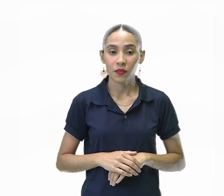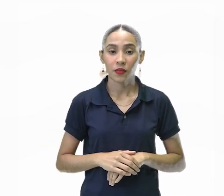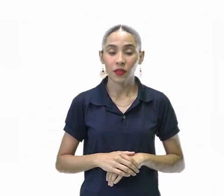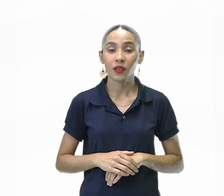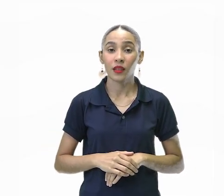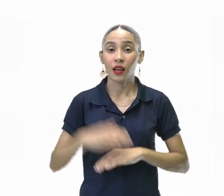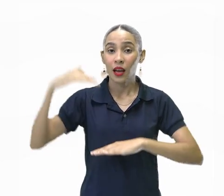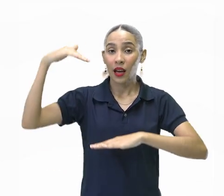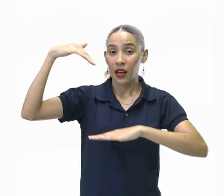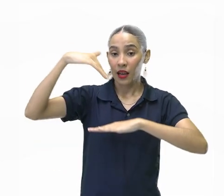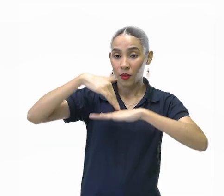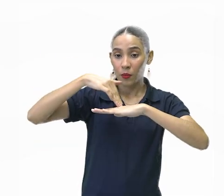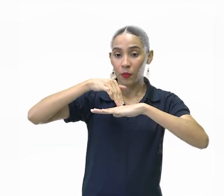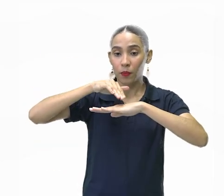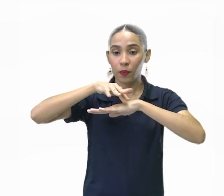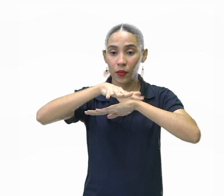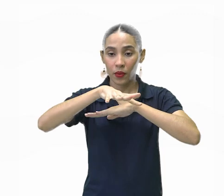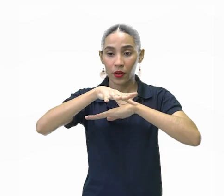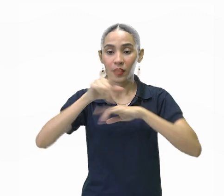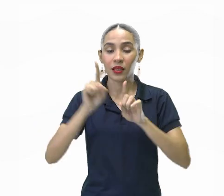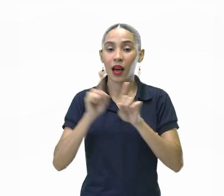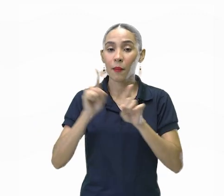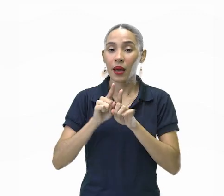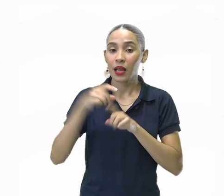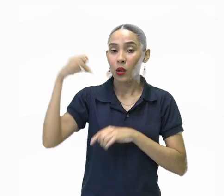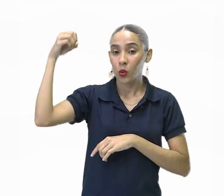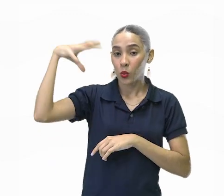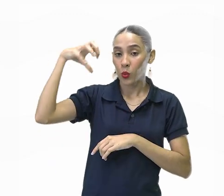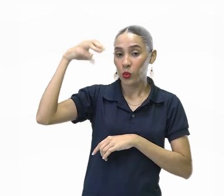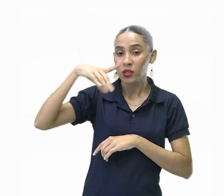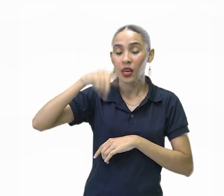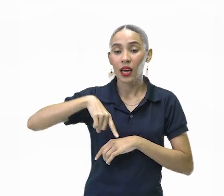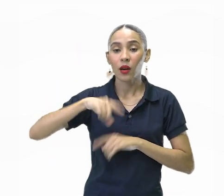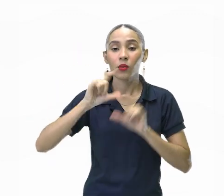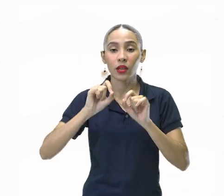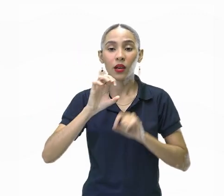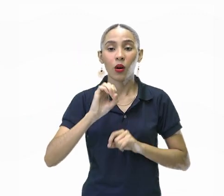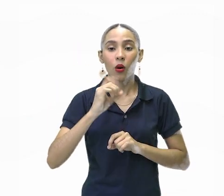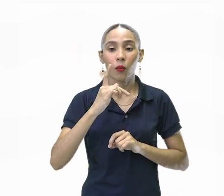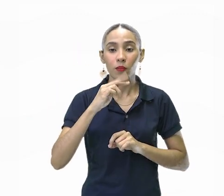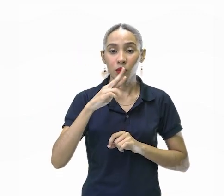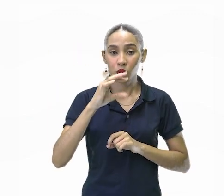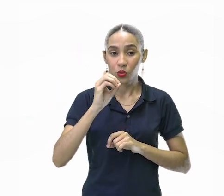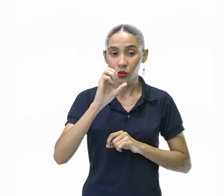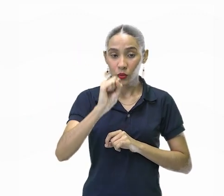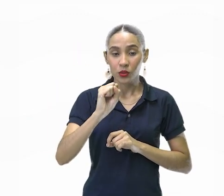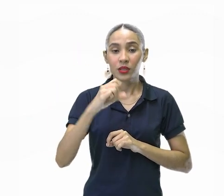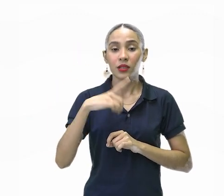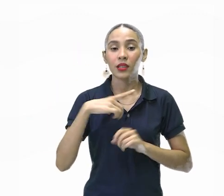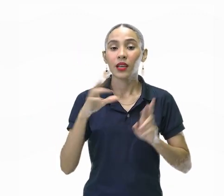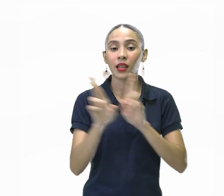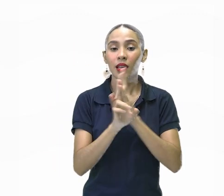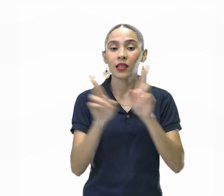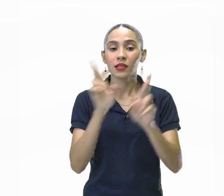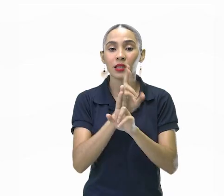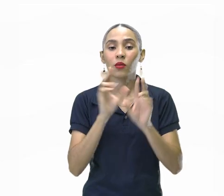importantes. A reflexão e a refração da luz são fenômenos